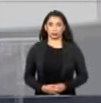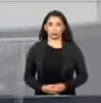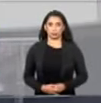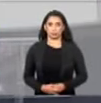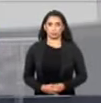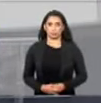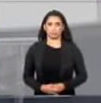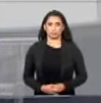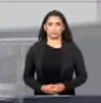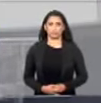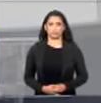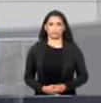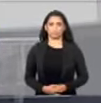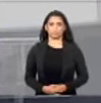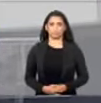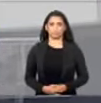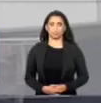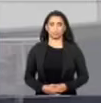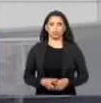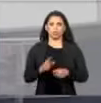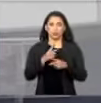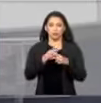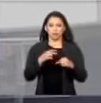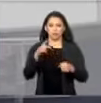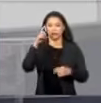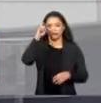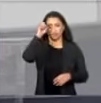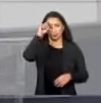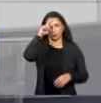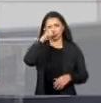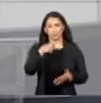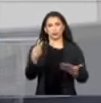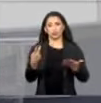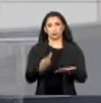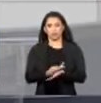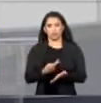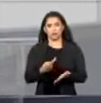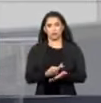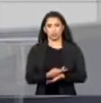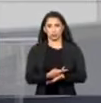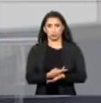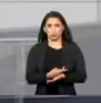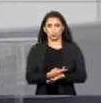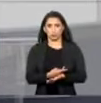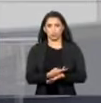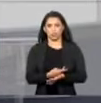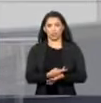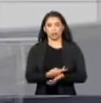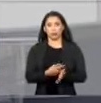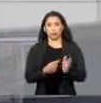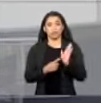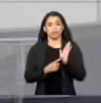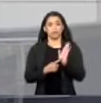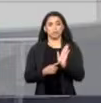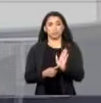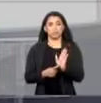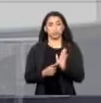uma nuvem de obscurantismo, entendeu? E que está partindo